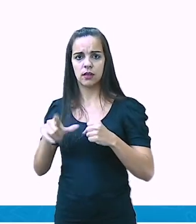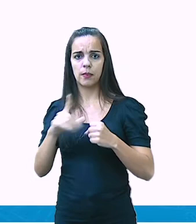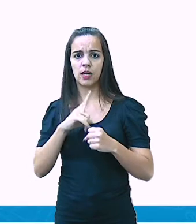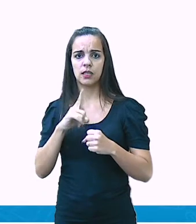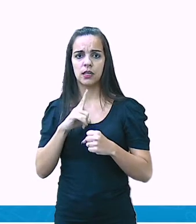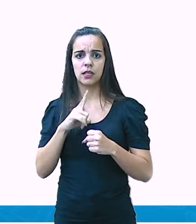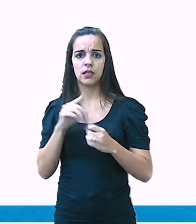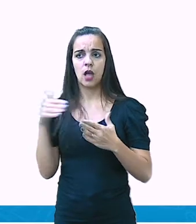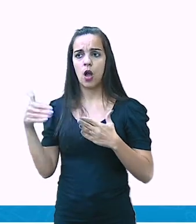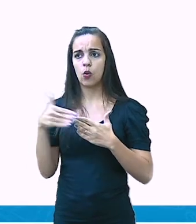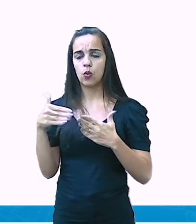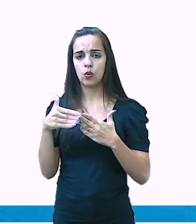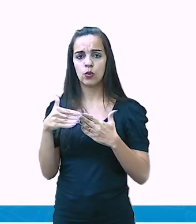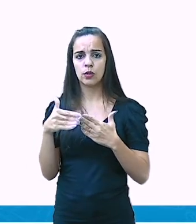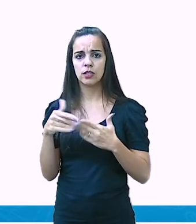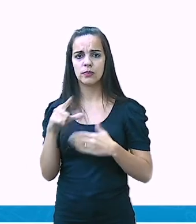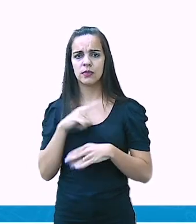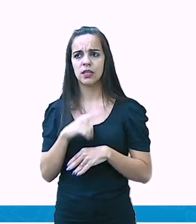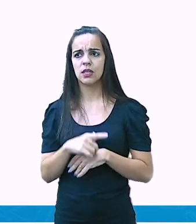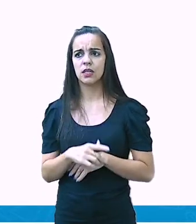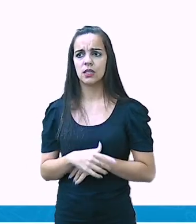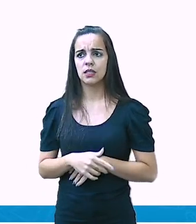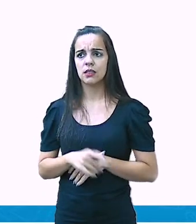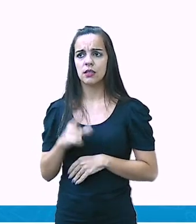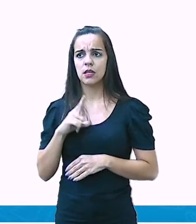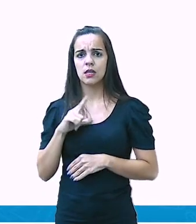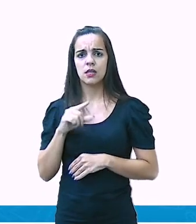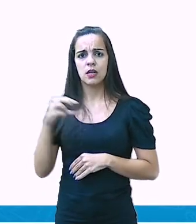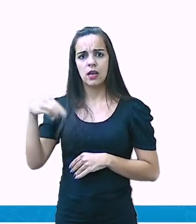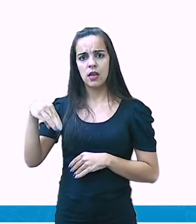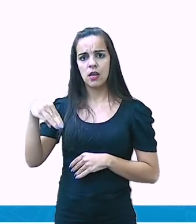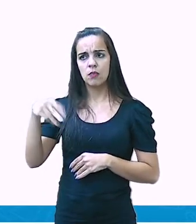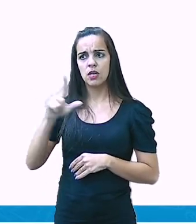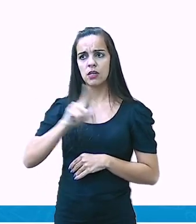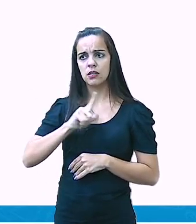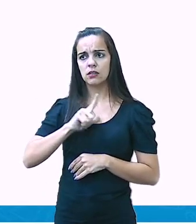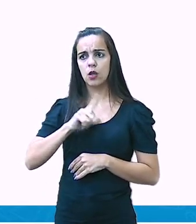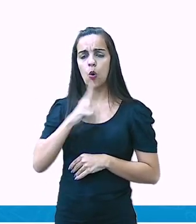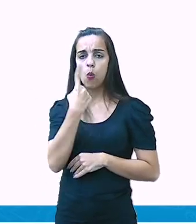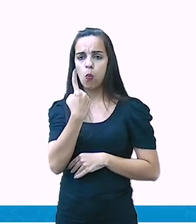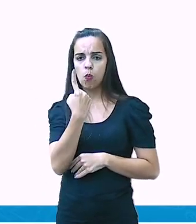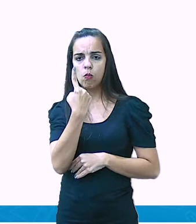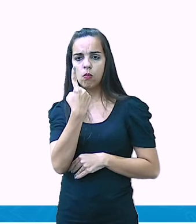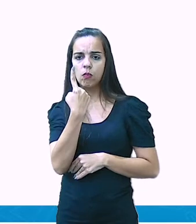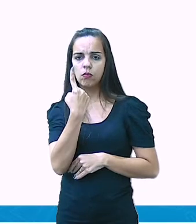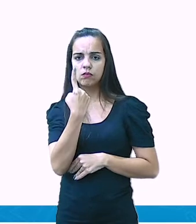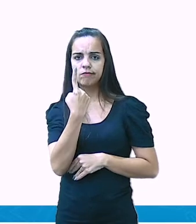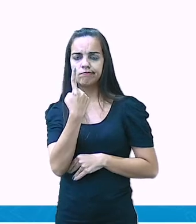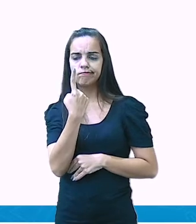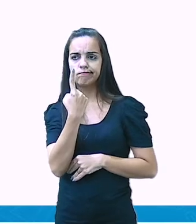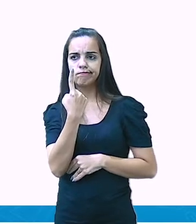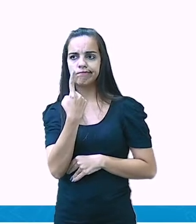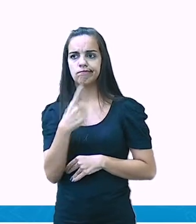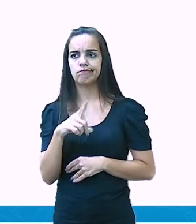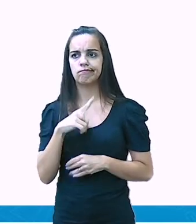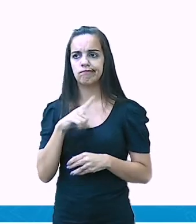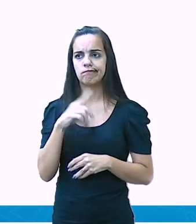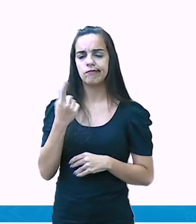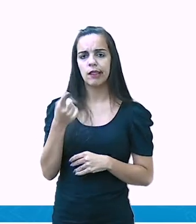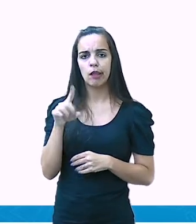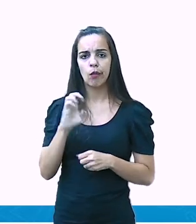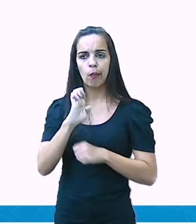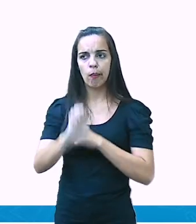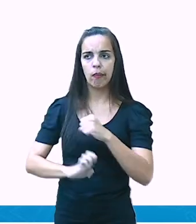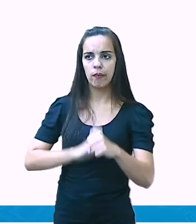na camada L e na camada M tem apenas 1. Então, observe que aqui tem